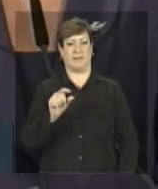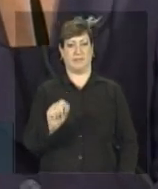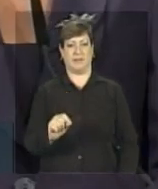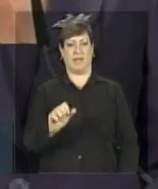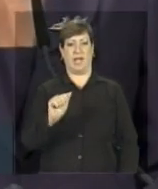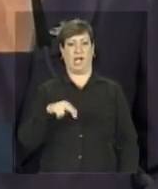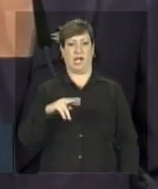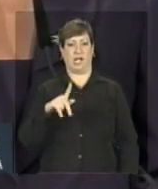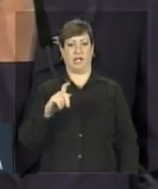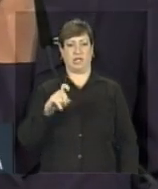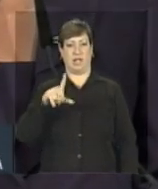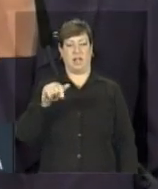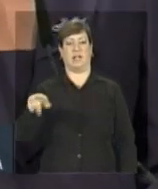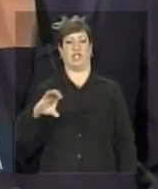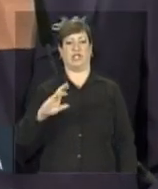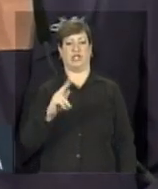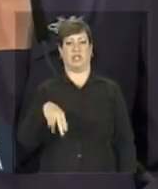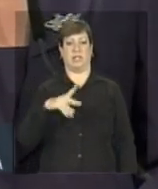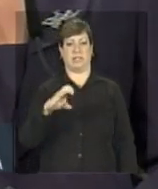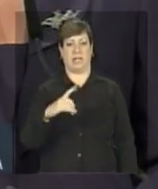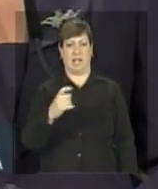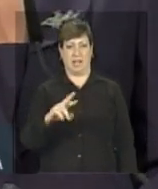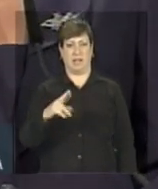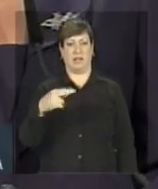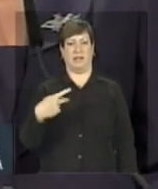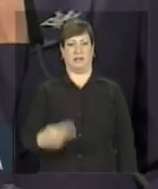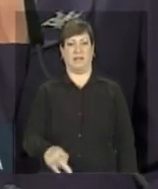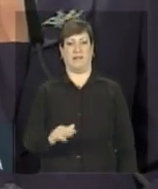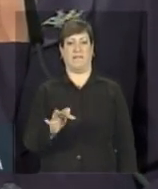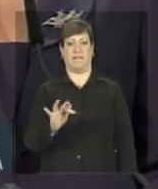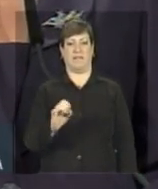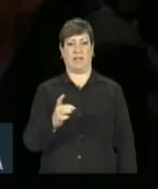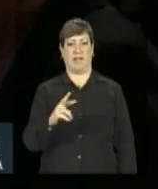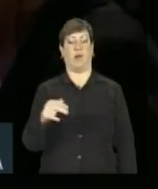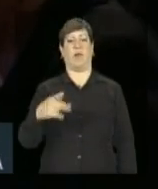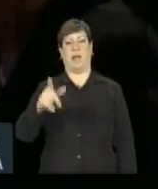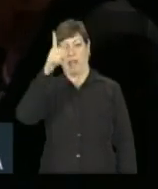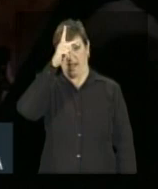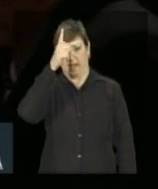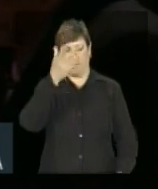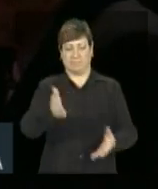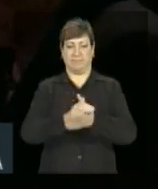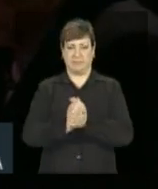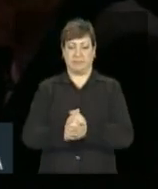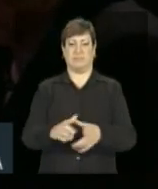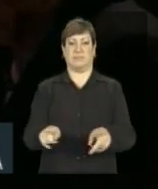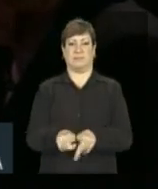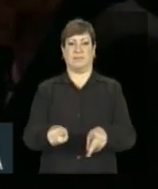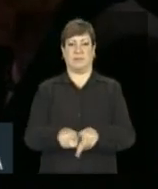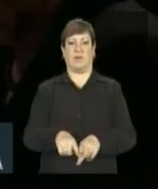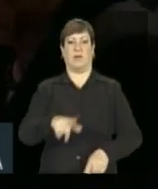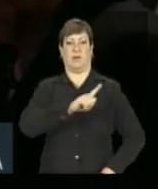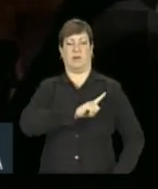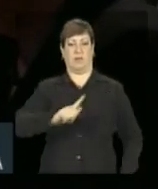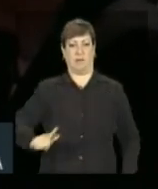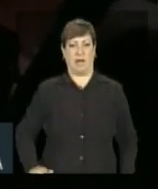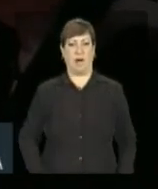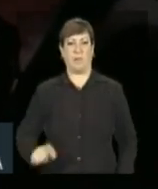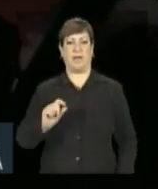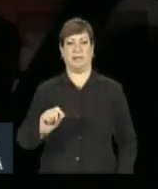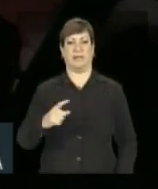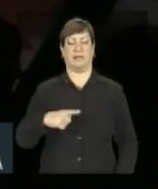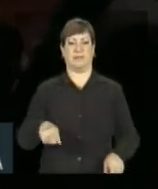Merkel, chanceler federal da Alemanha, o senhor Davi McAllister, governador da Baixa